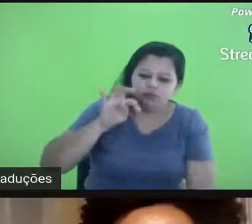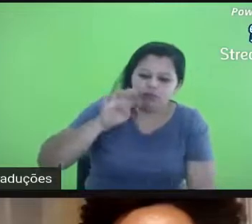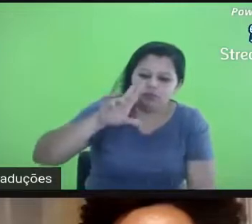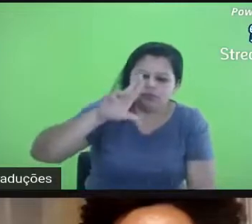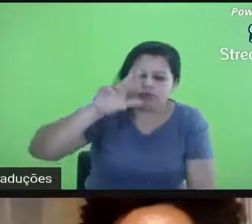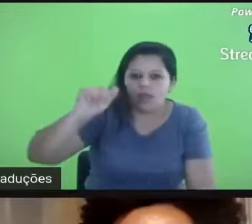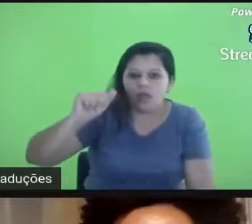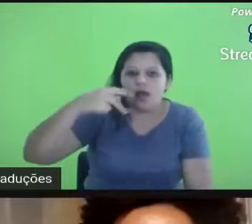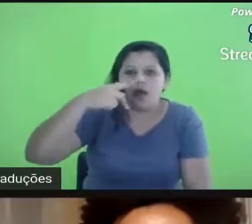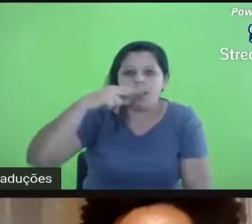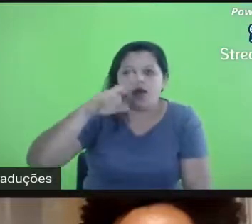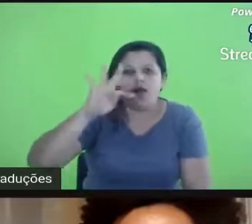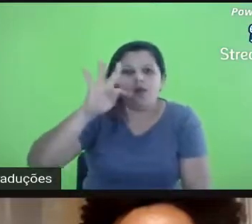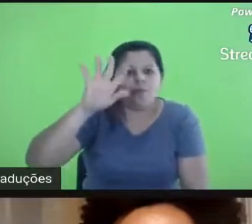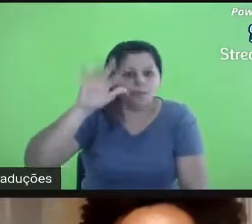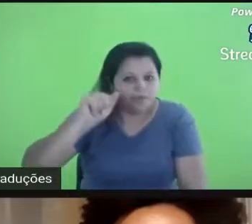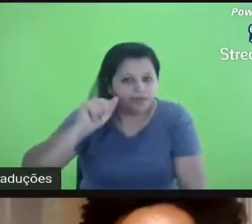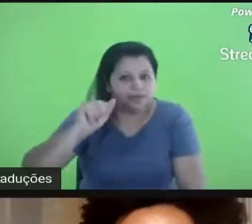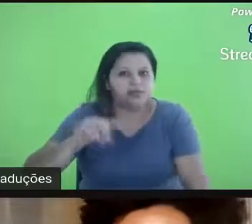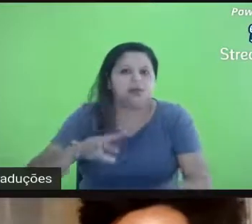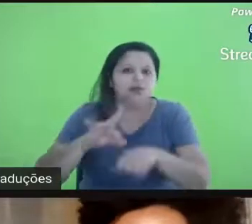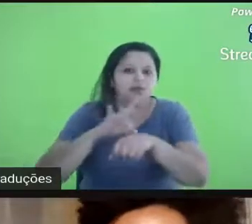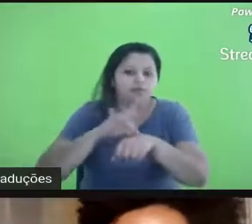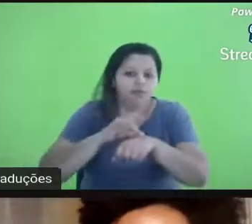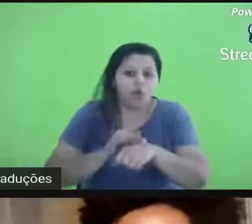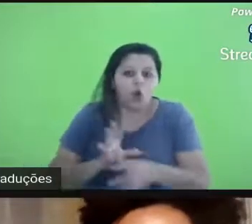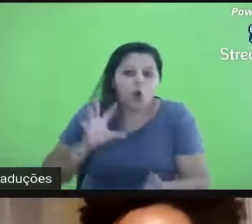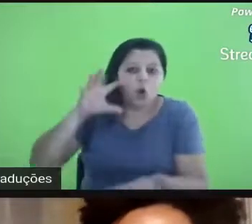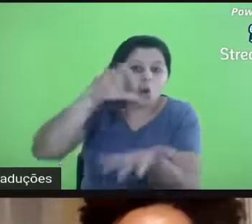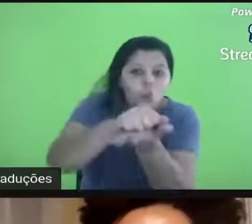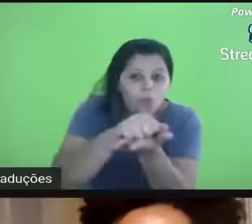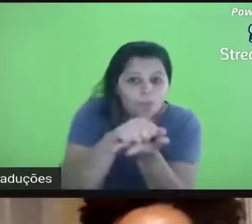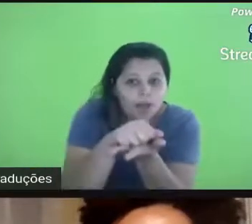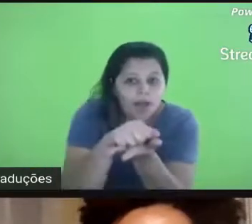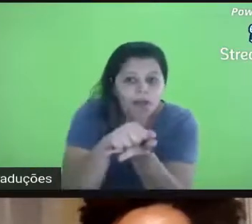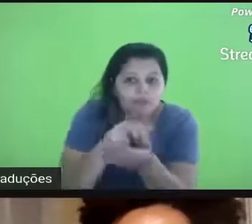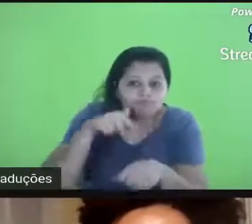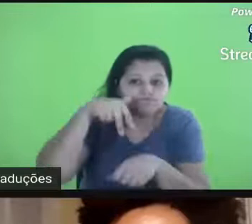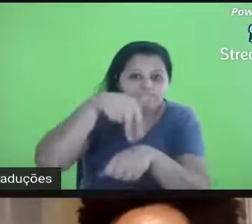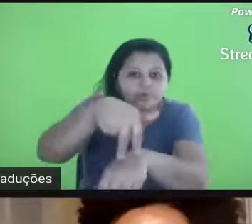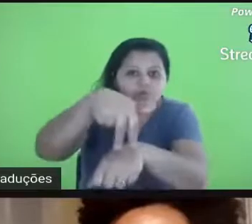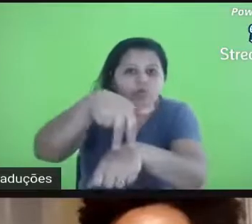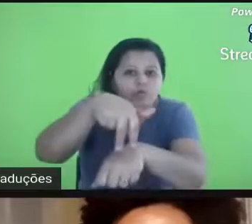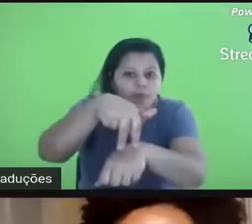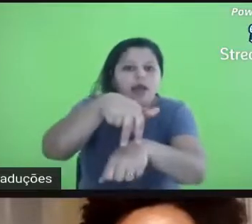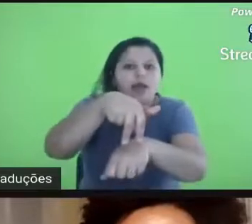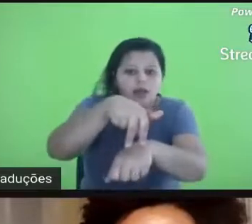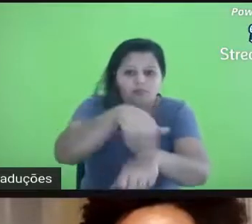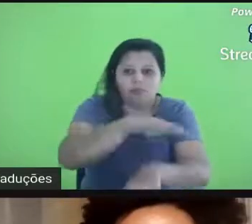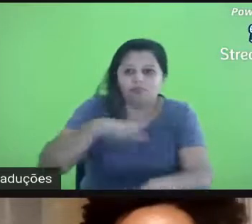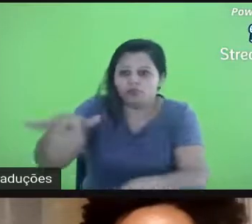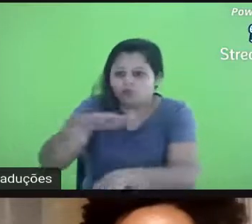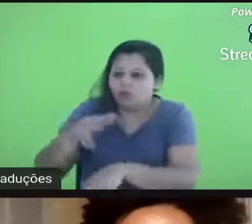de ocupar esses espaços que existem, mas também de criar os novos espaços, né? Criar os nossos,